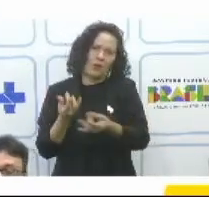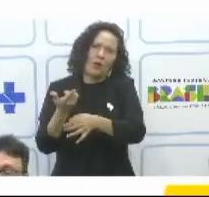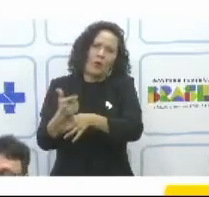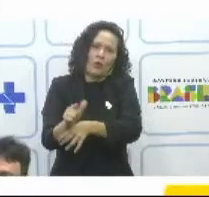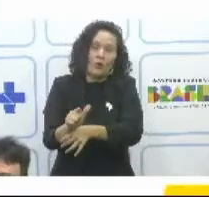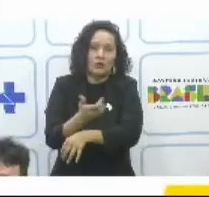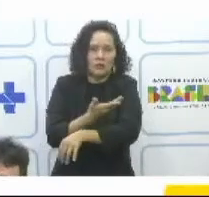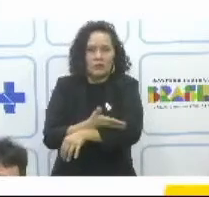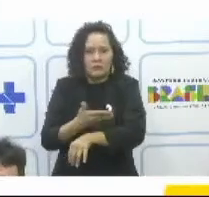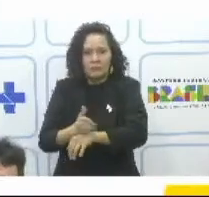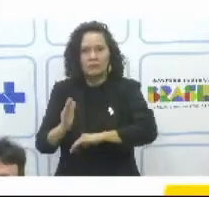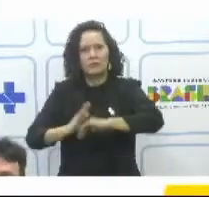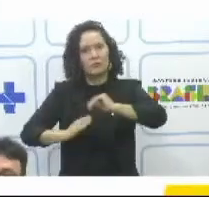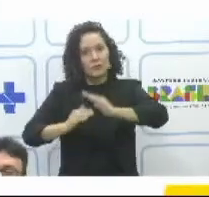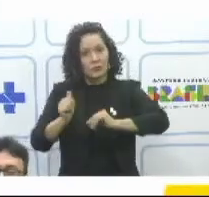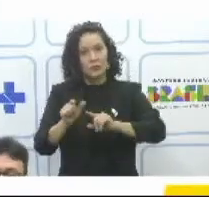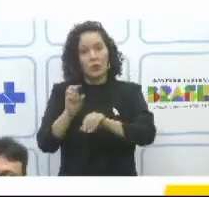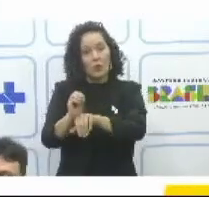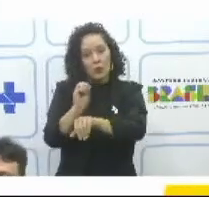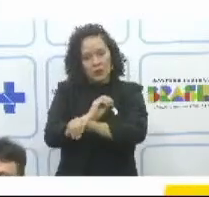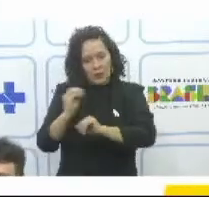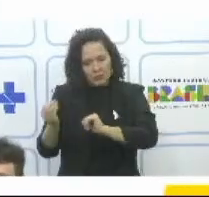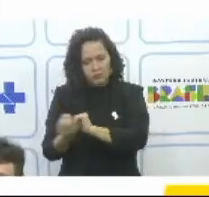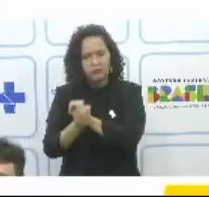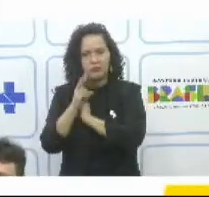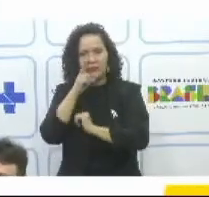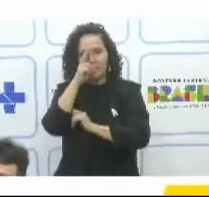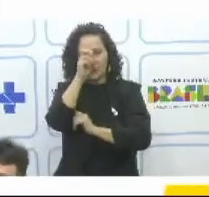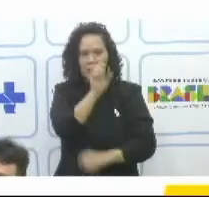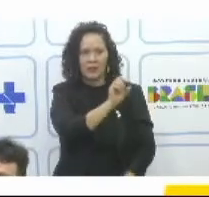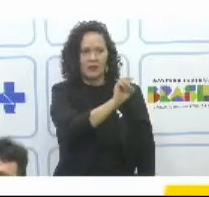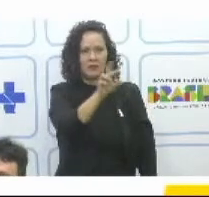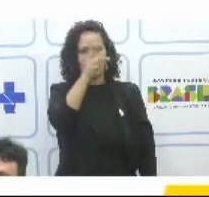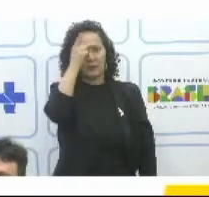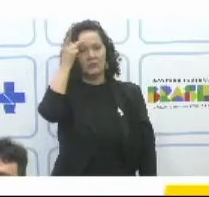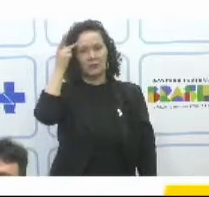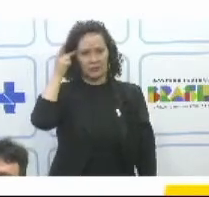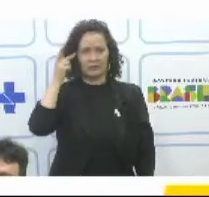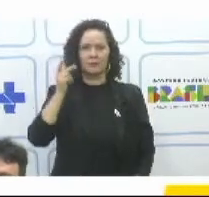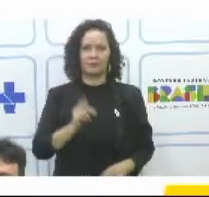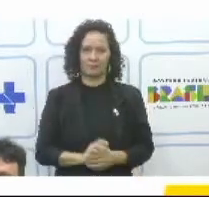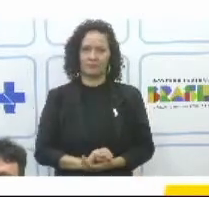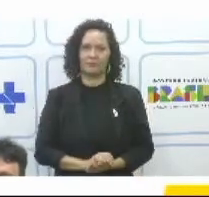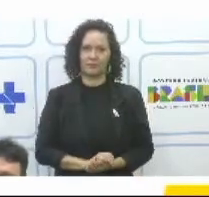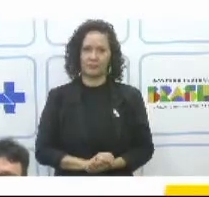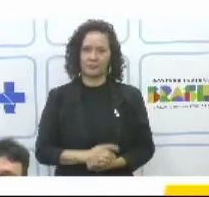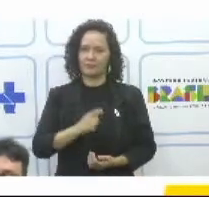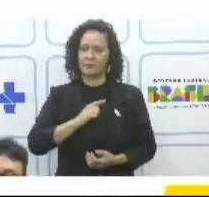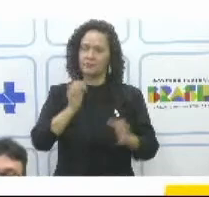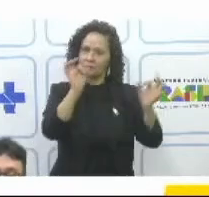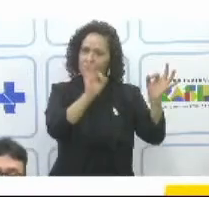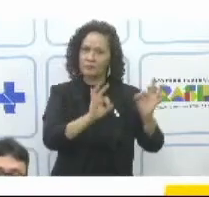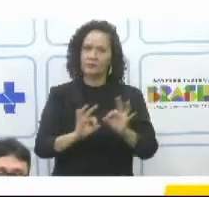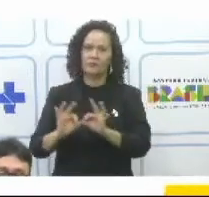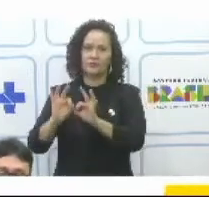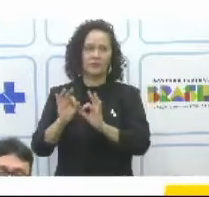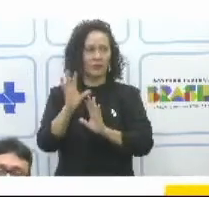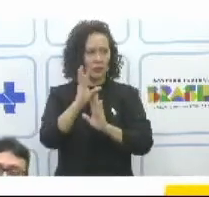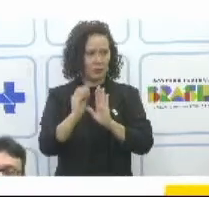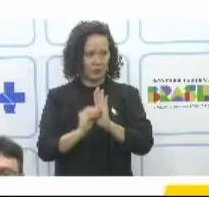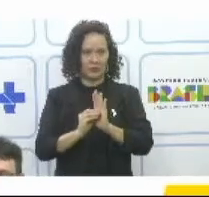que vão fortalecer esse cuidado individual, né? E aí a gente tem, né, um